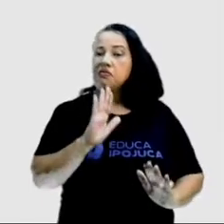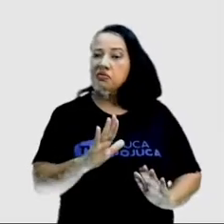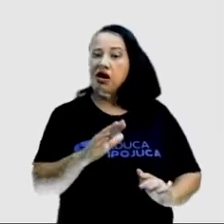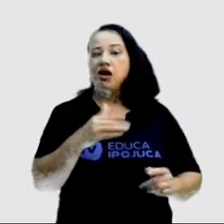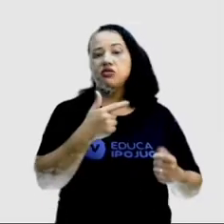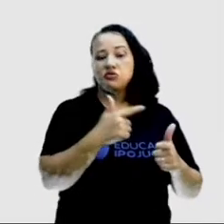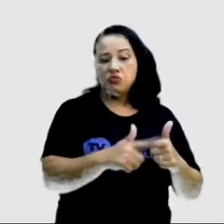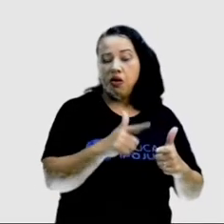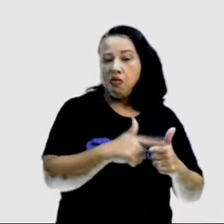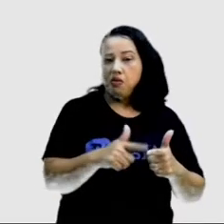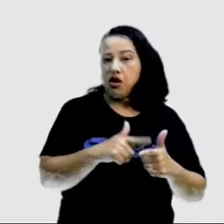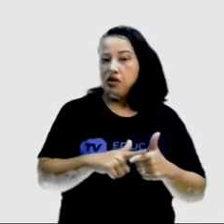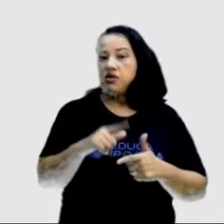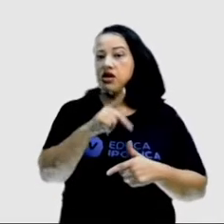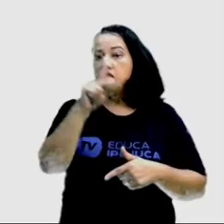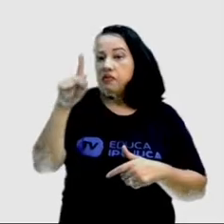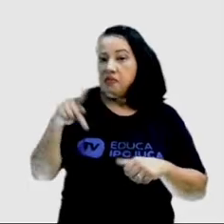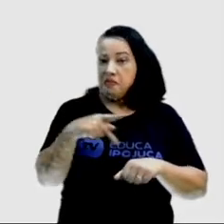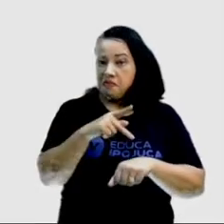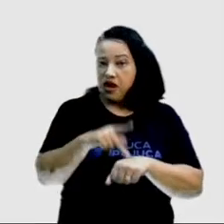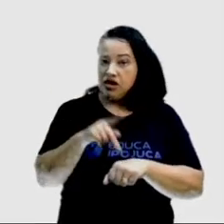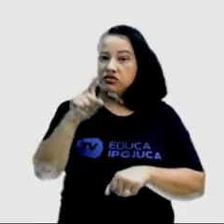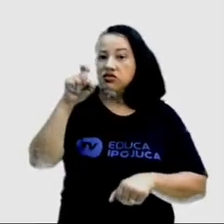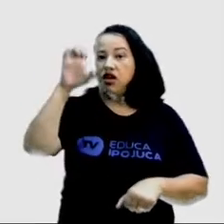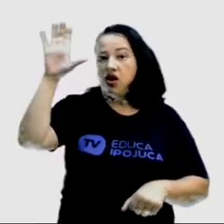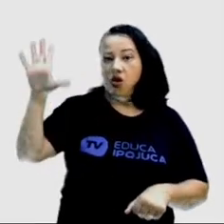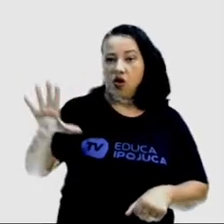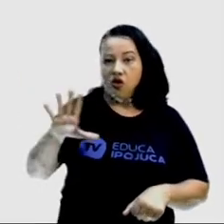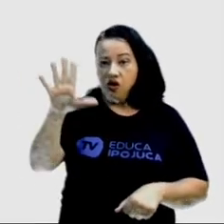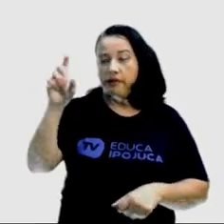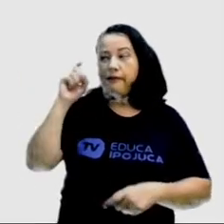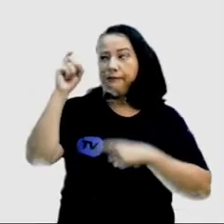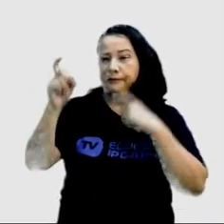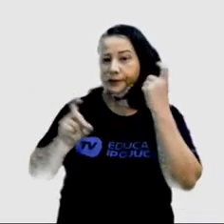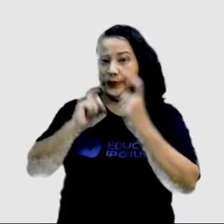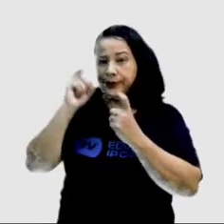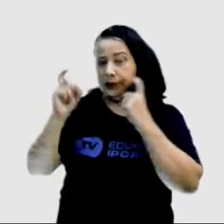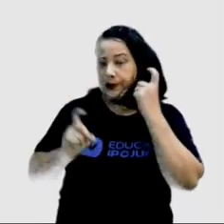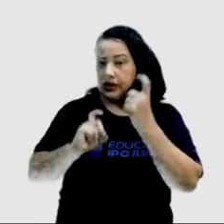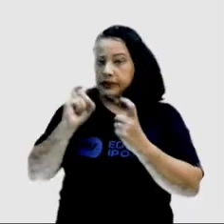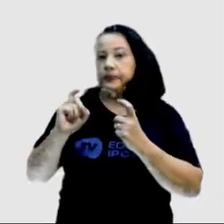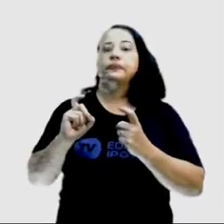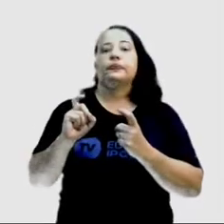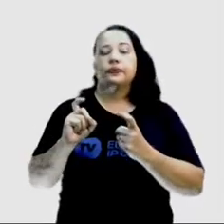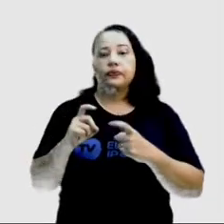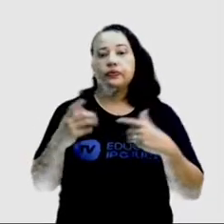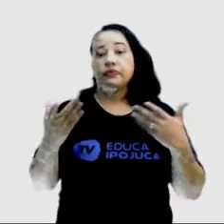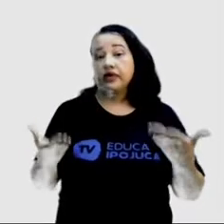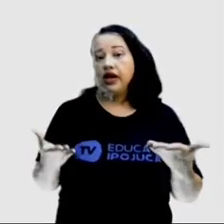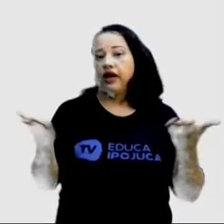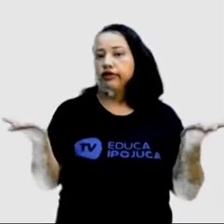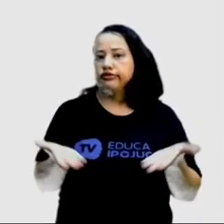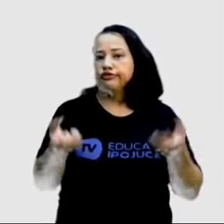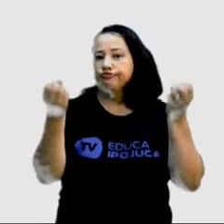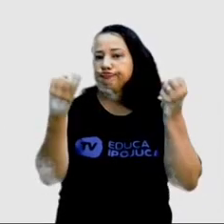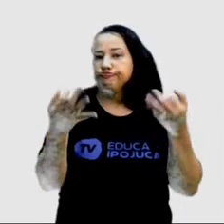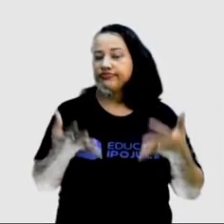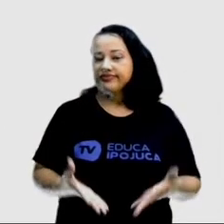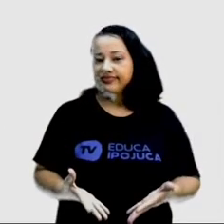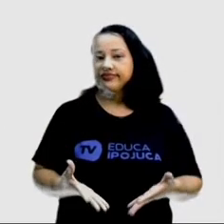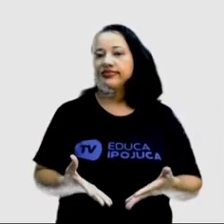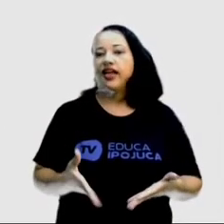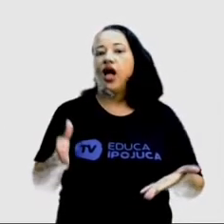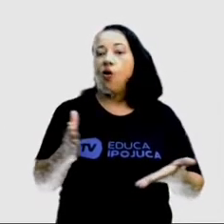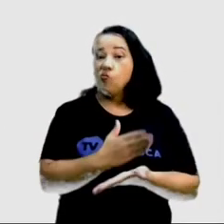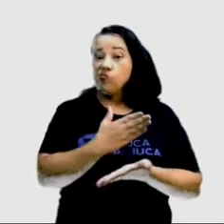a qual os países europeus têm se preocupado cada vez mais. Aí a gente vai falar agora de